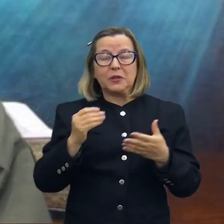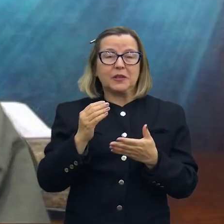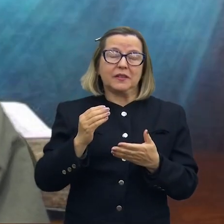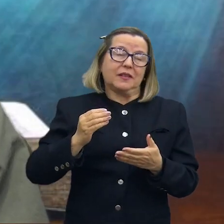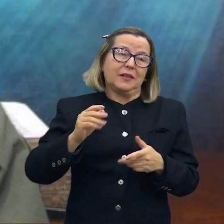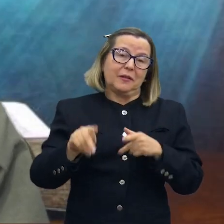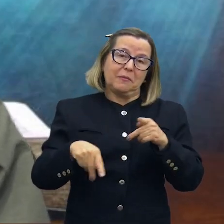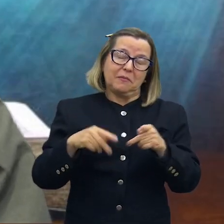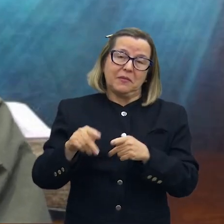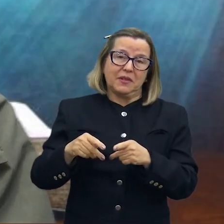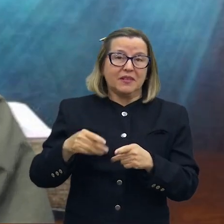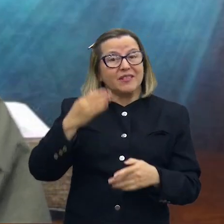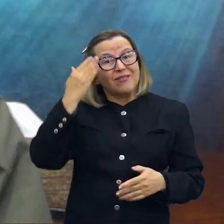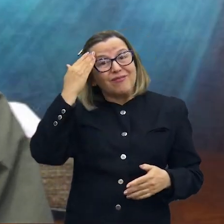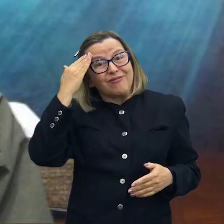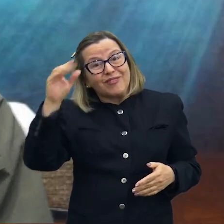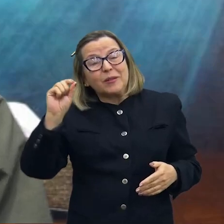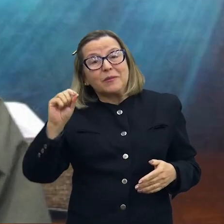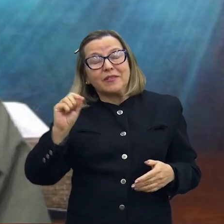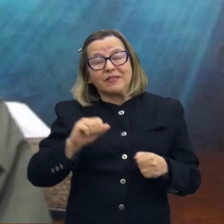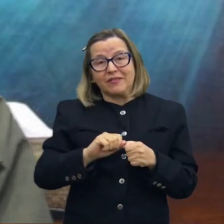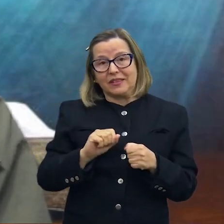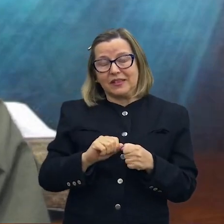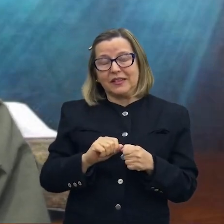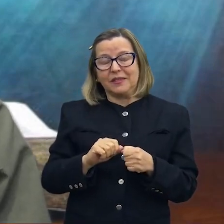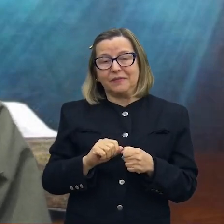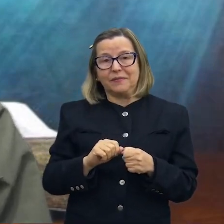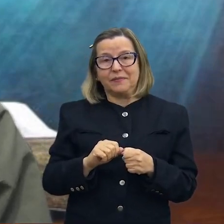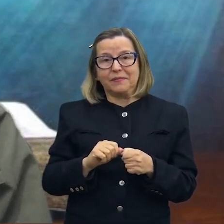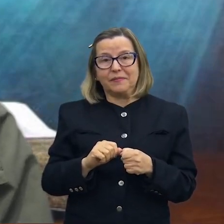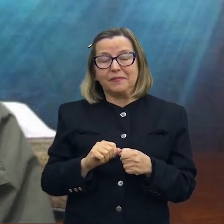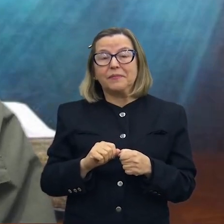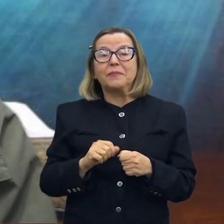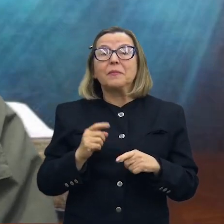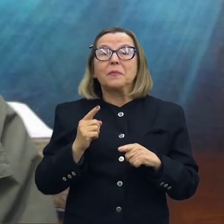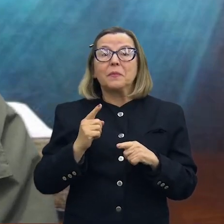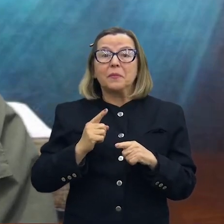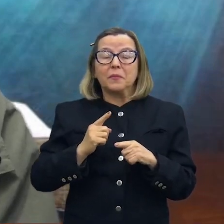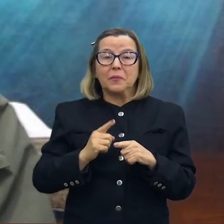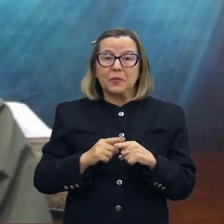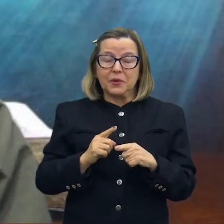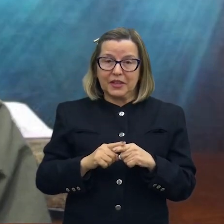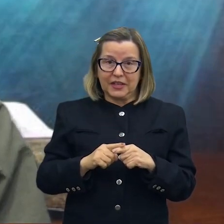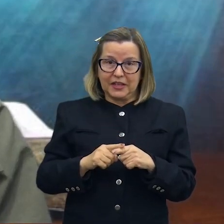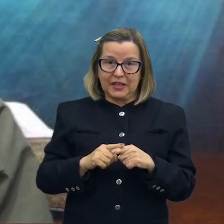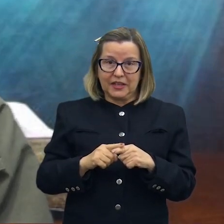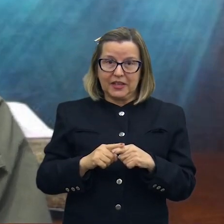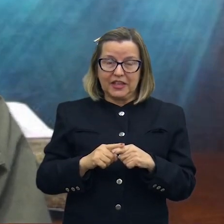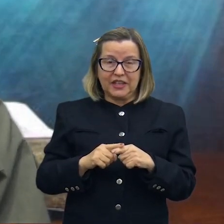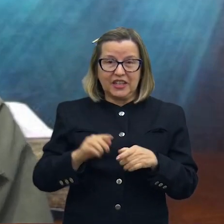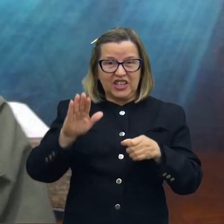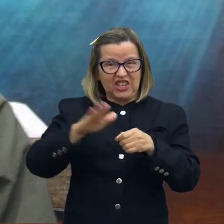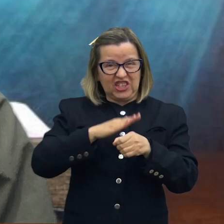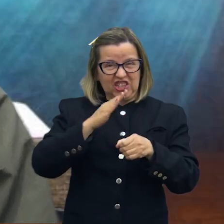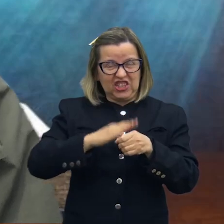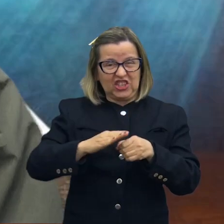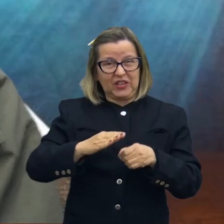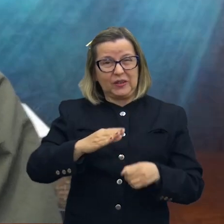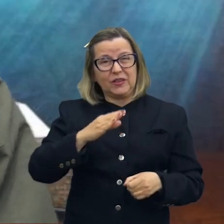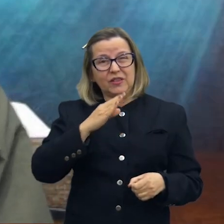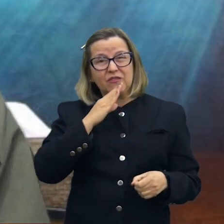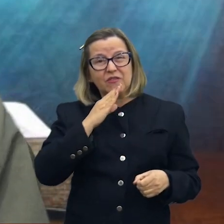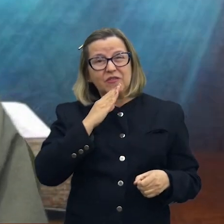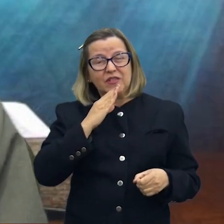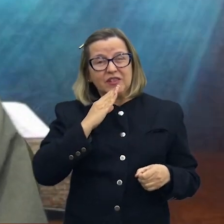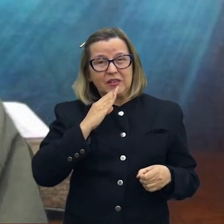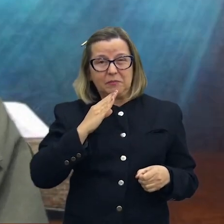isso. Sim, lógico, você está tão encharcado do conhecimento de várias fontes, mas nunca bebeu na água limpa